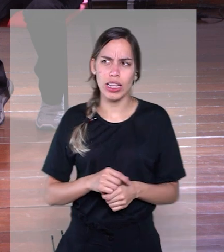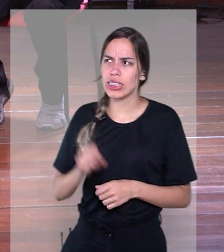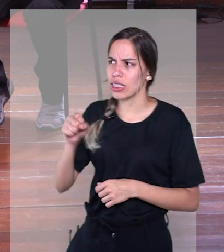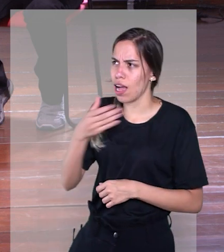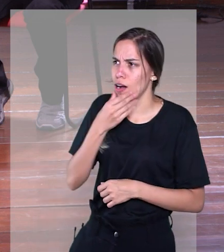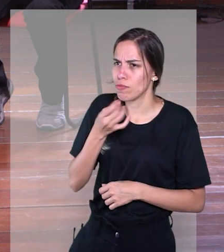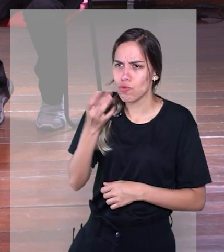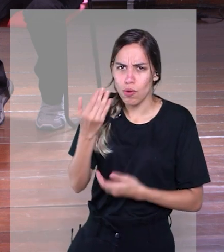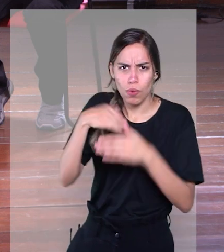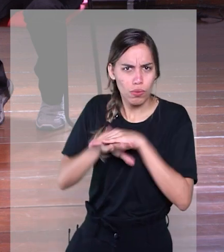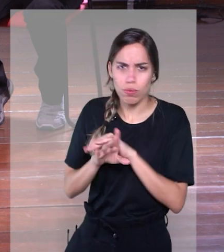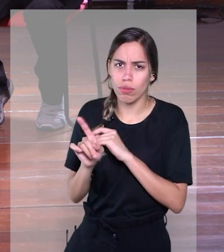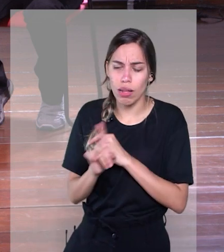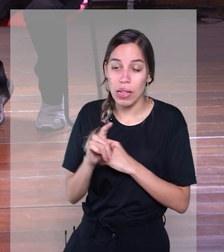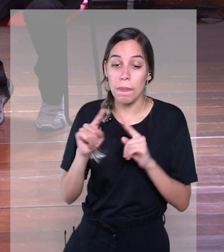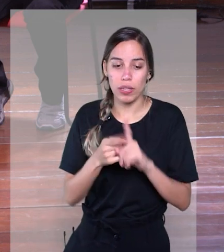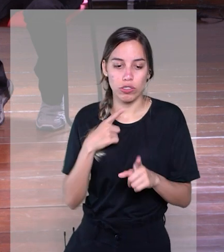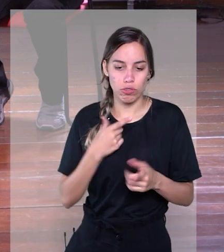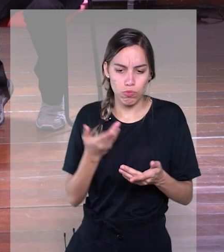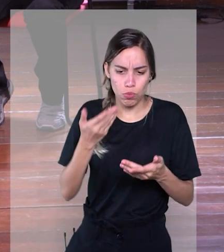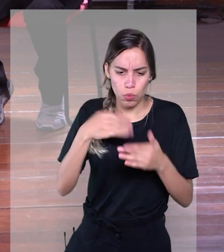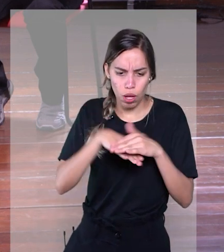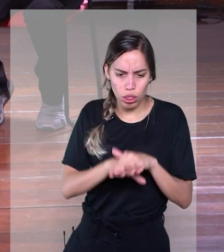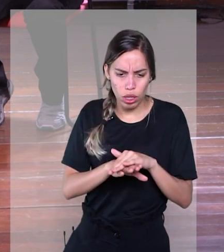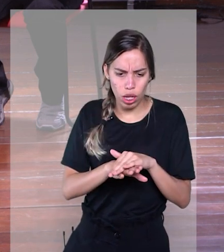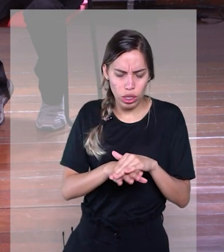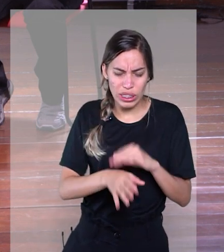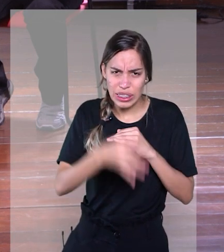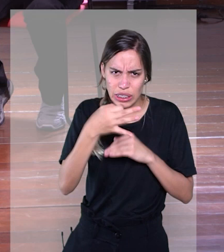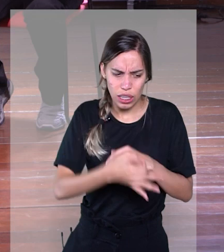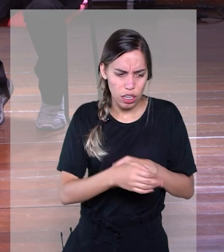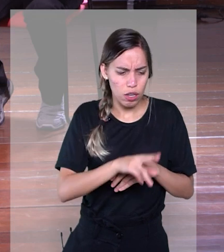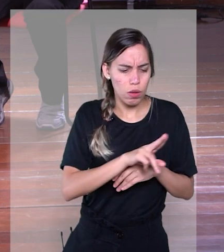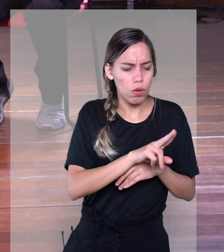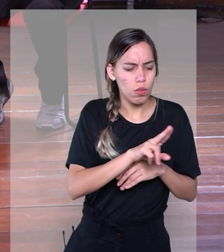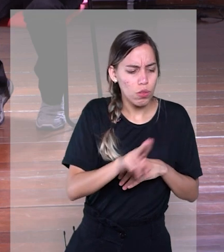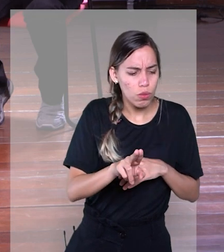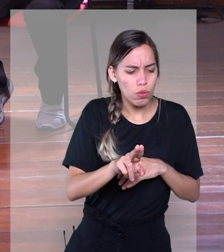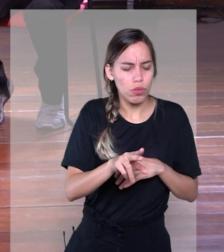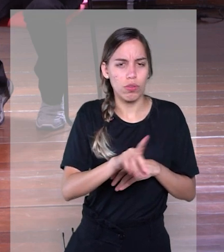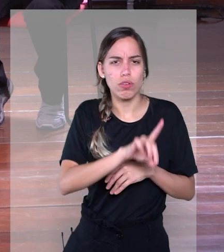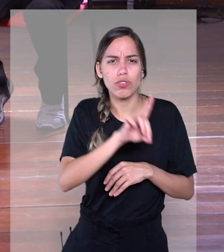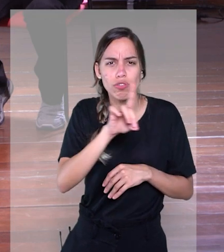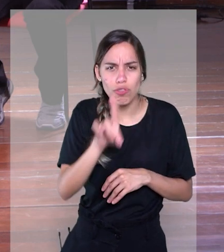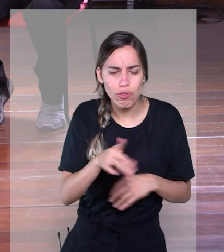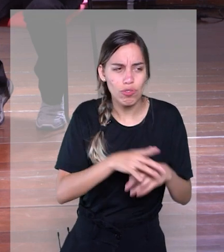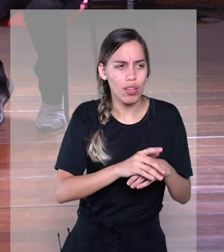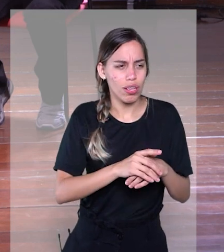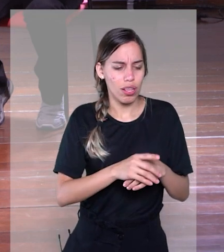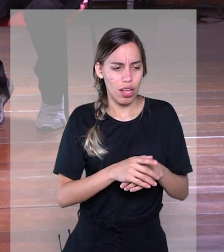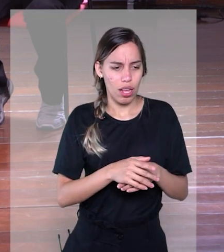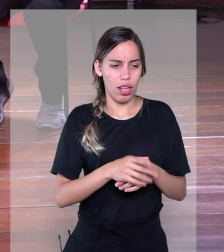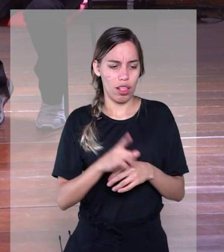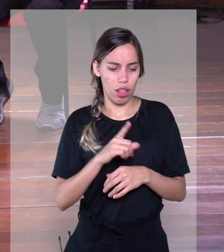mas a coleção é muito bem feita, né? Assim, muito bem, com datas e na letra dele, colada por ele, assim,